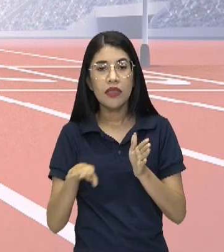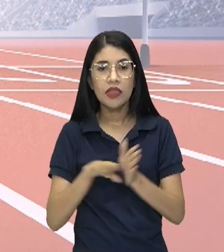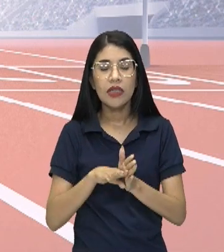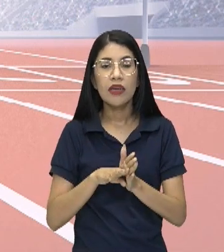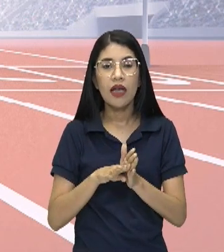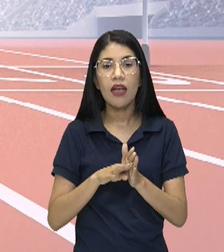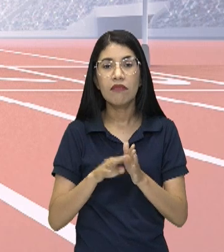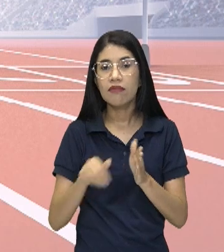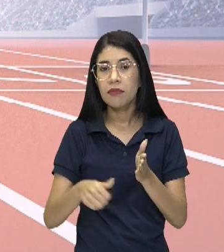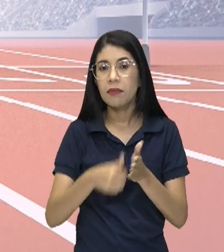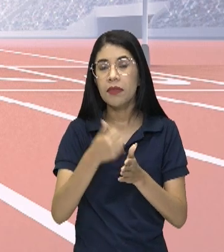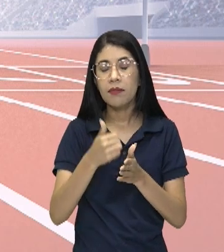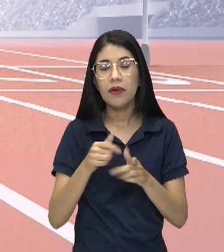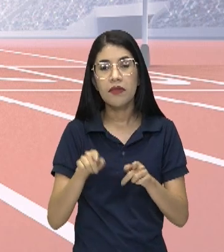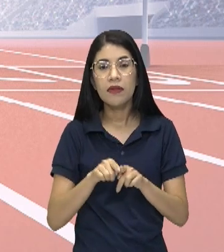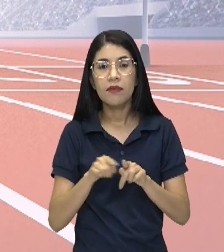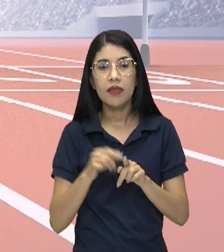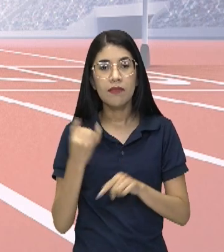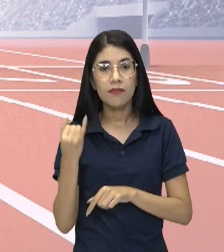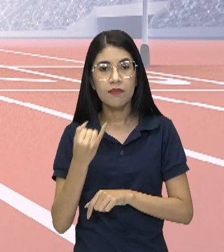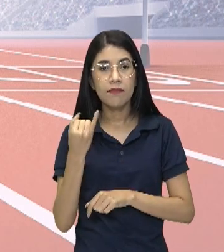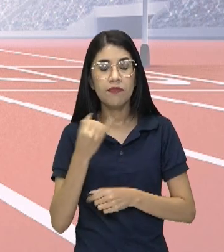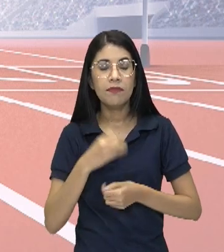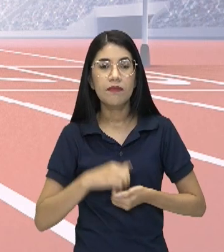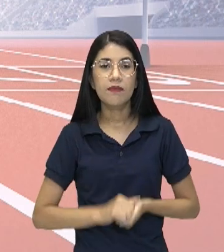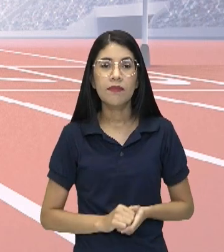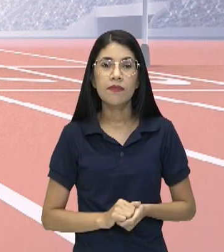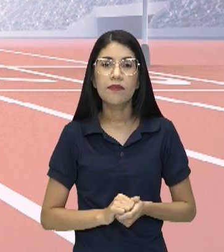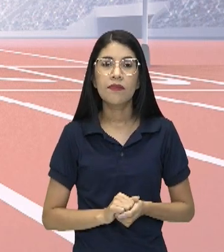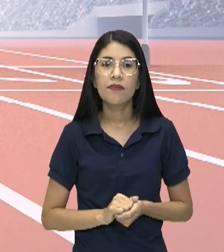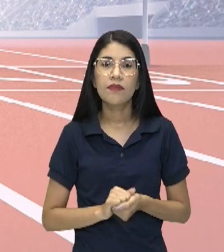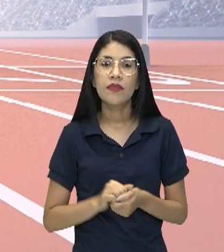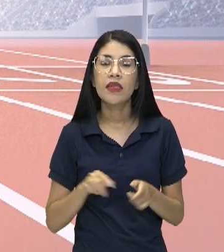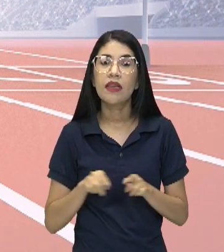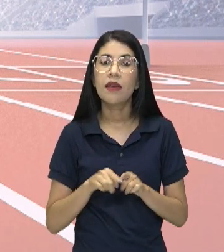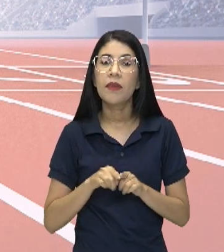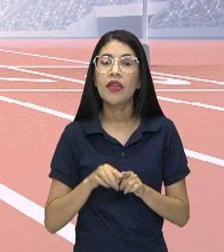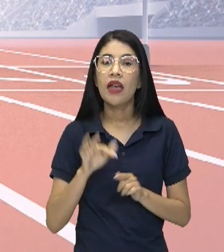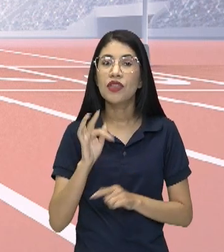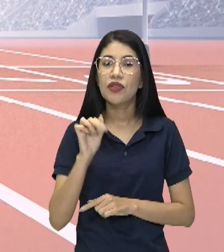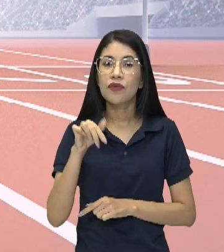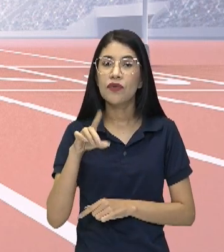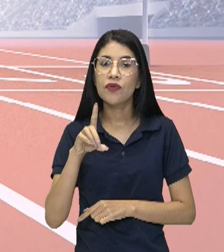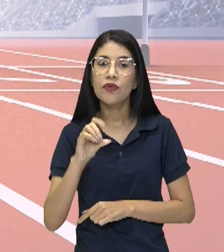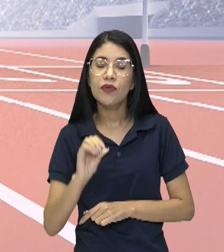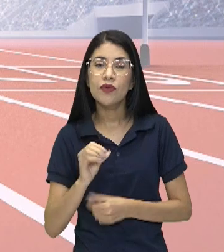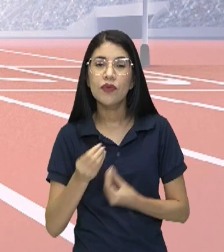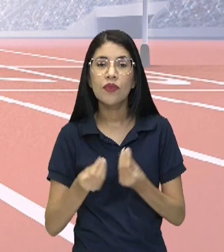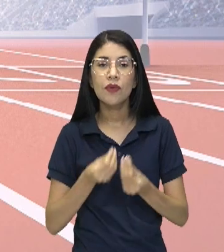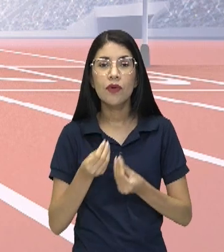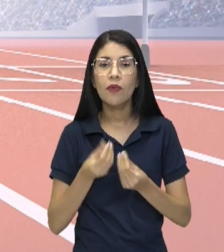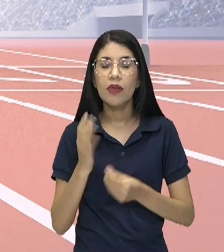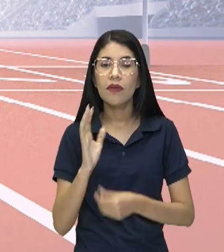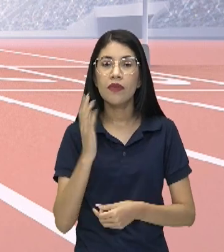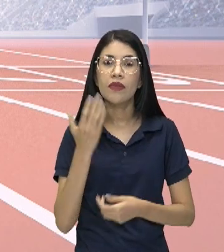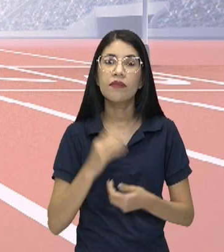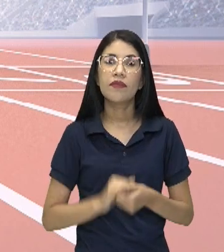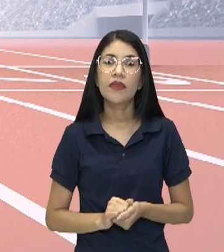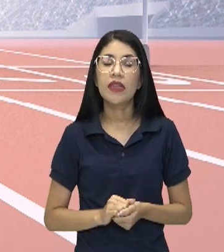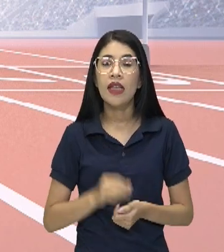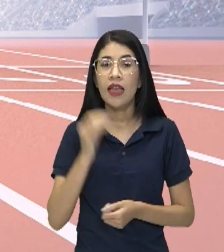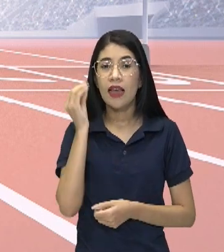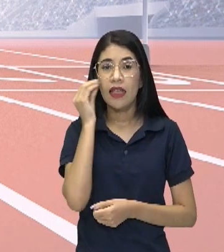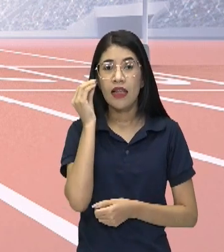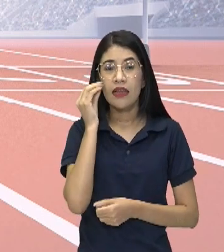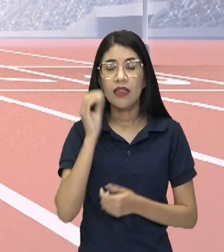nas primeiras colocações. Nós temos também as provas de fundo, olha só. Elas testam a